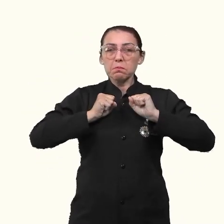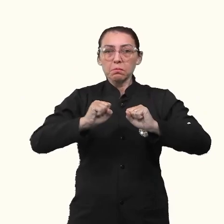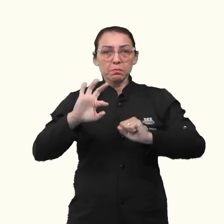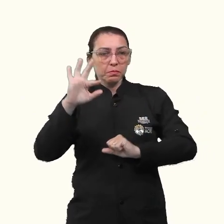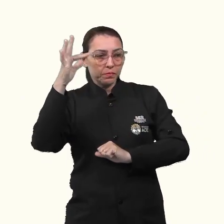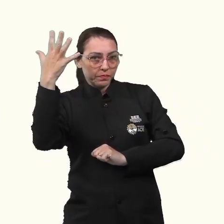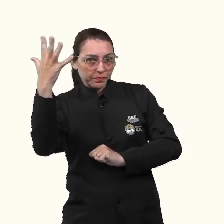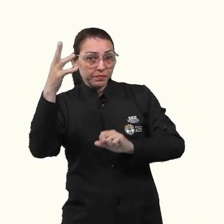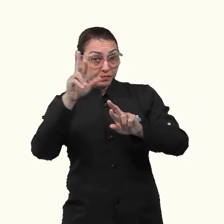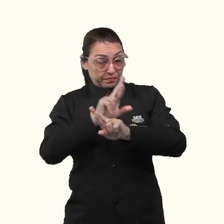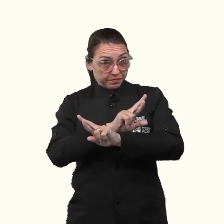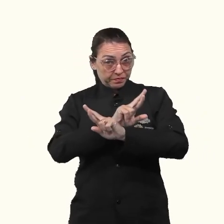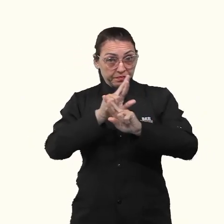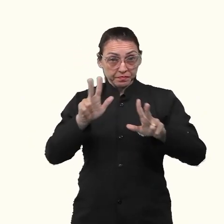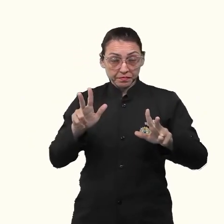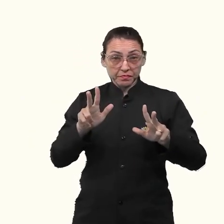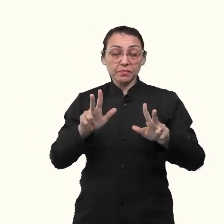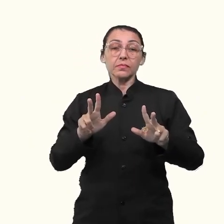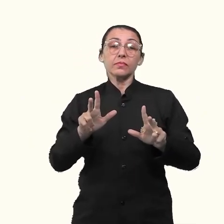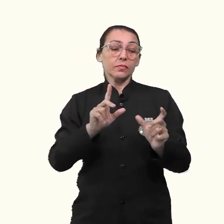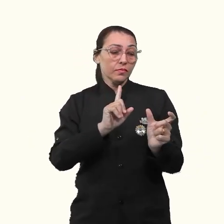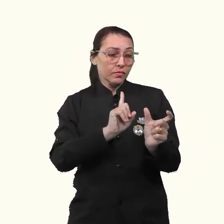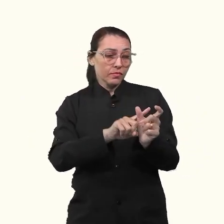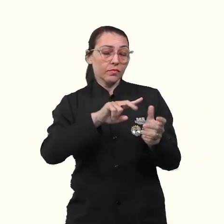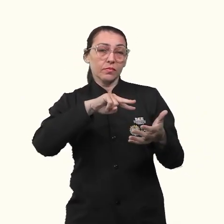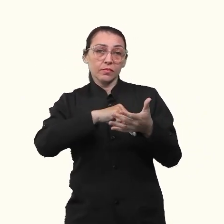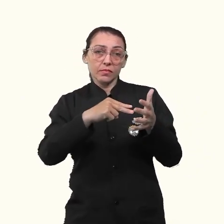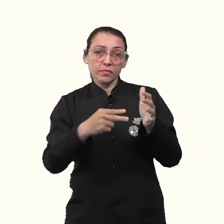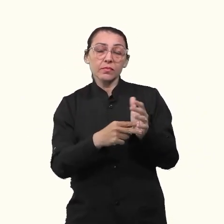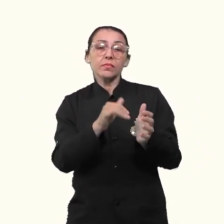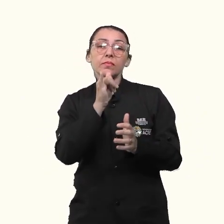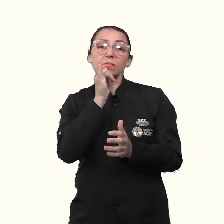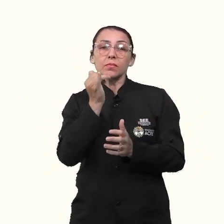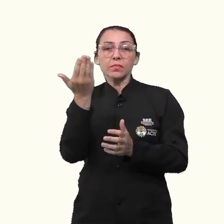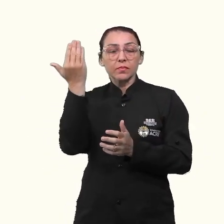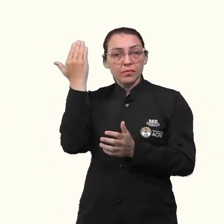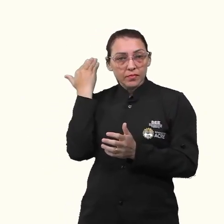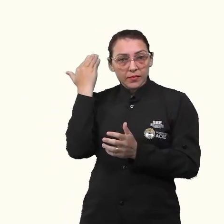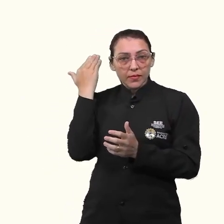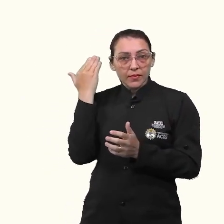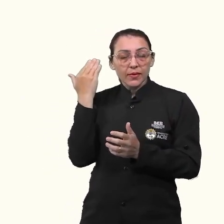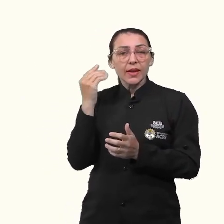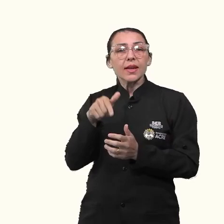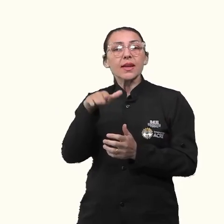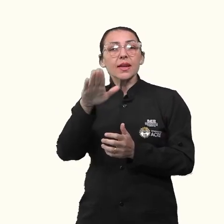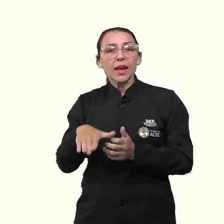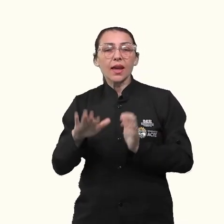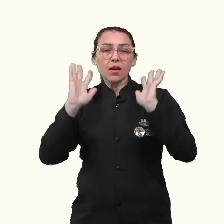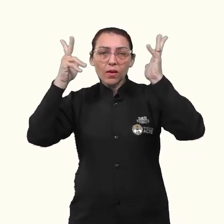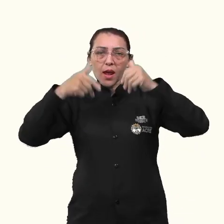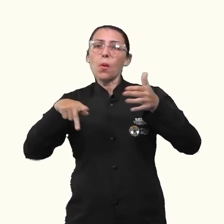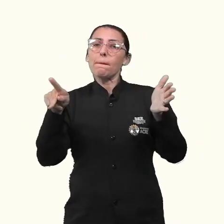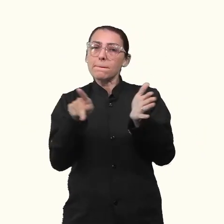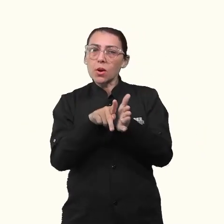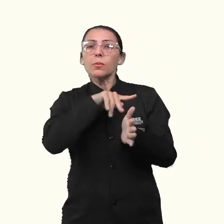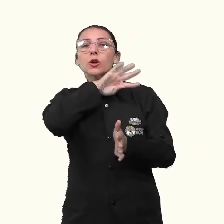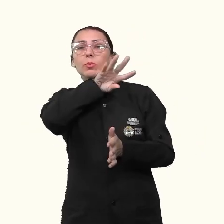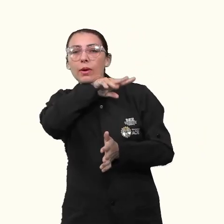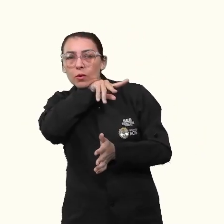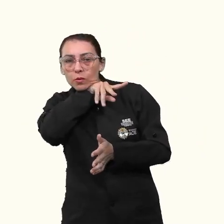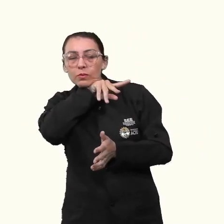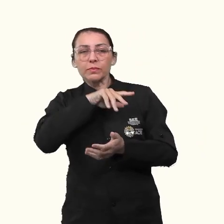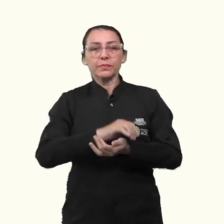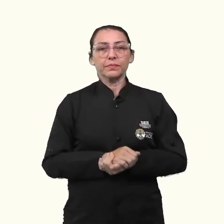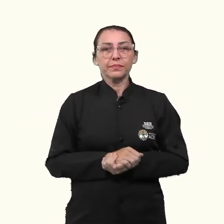acontecer. É diferente do sentido literal do exemplo passado, que no caso, quem era o leão era o próprio